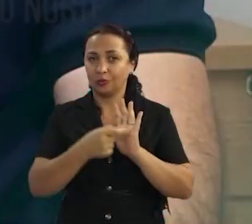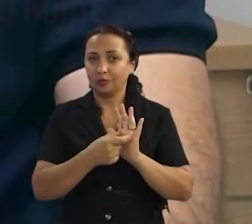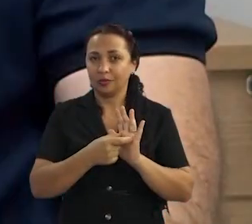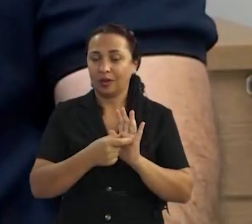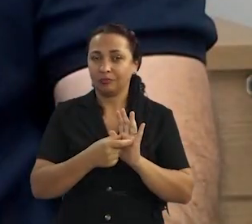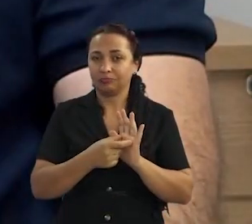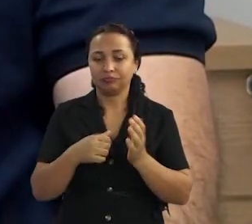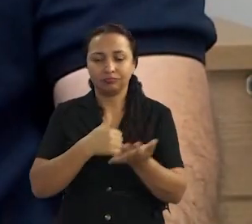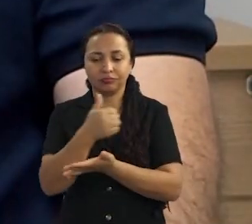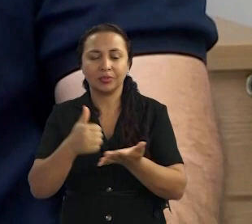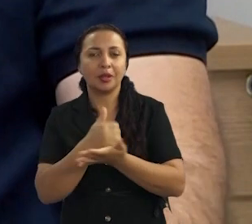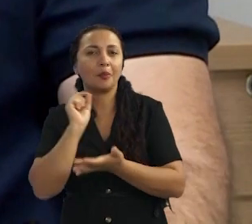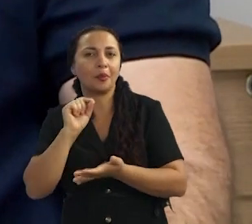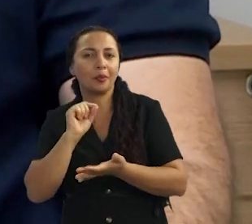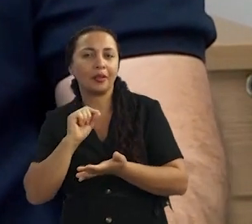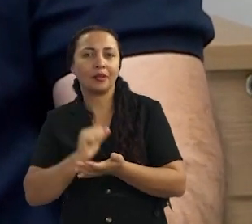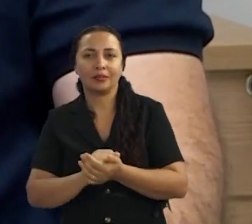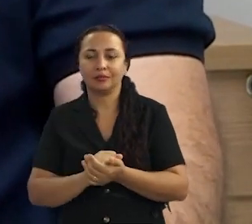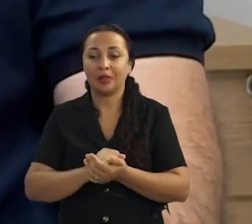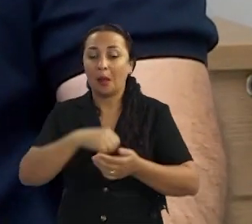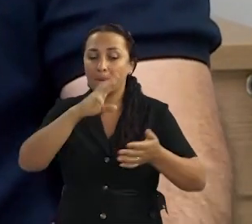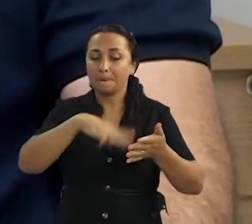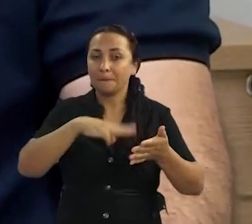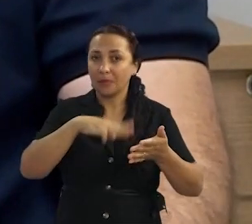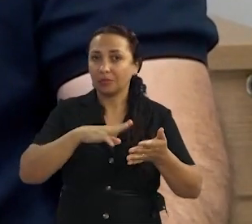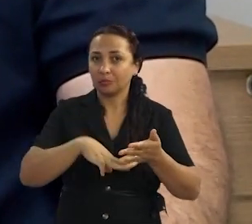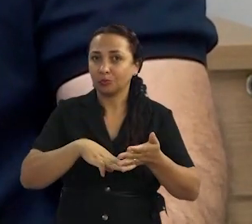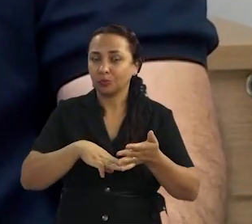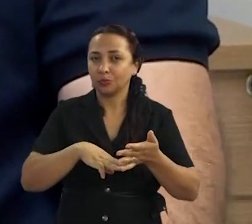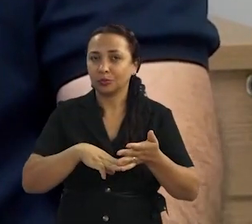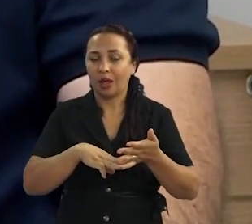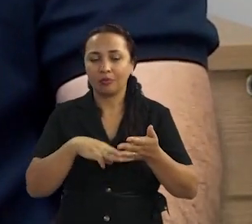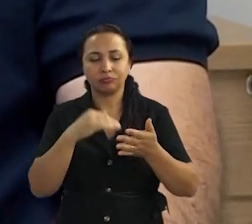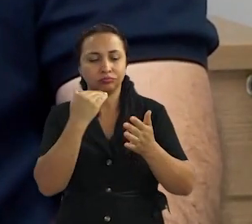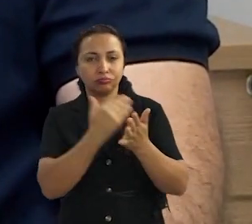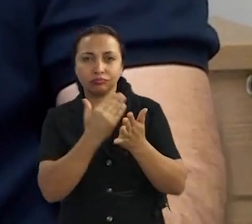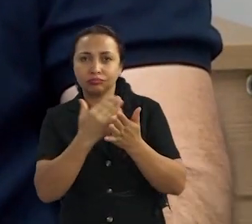Inteligência artificial é basicamente são métodos